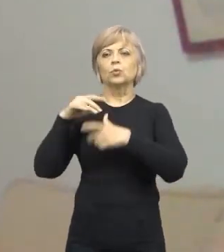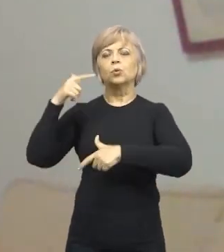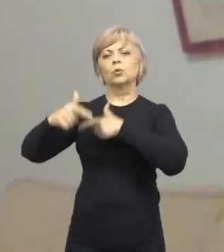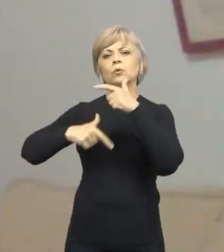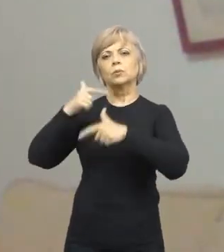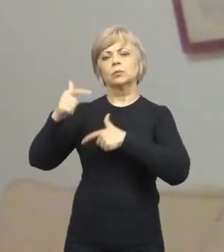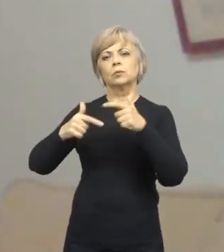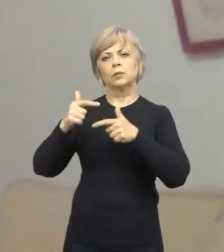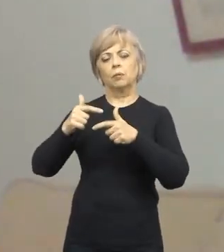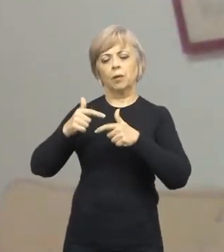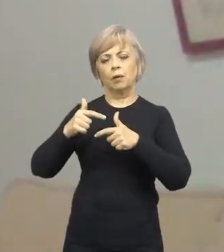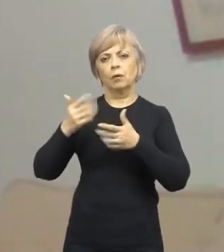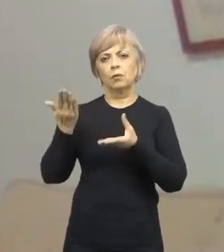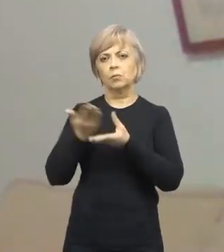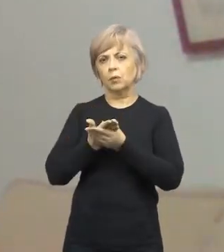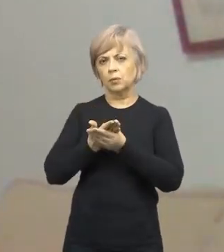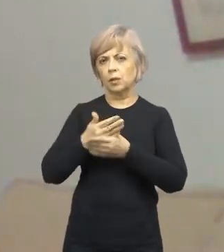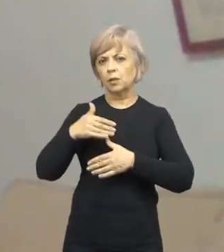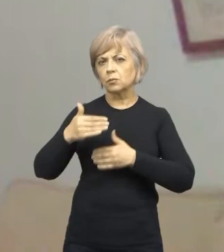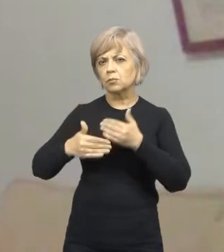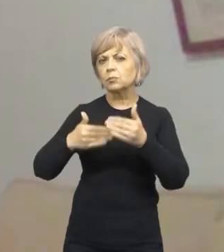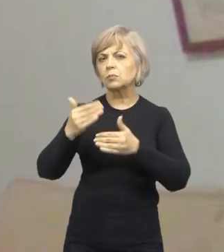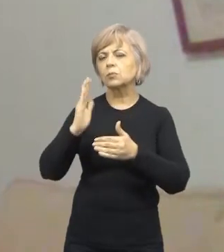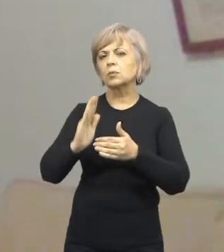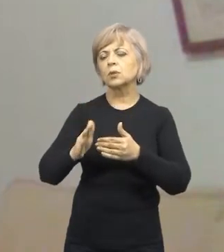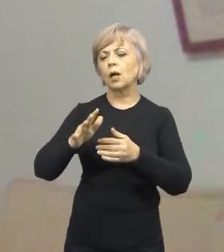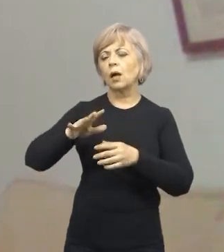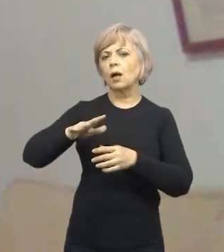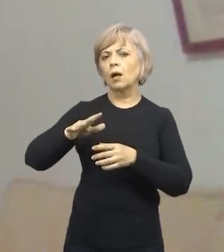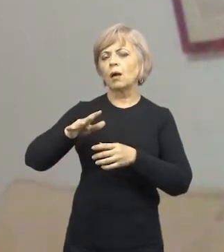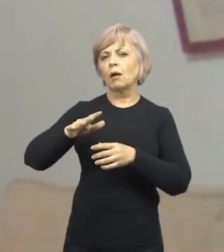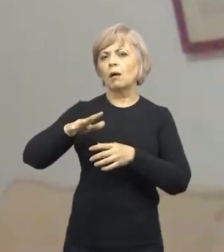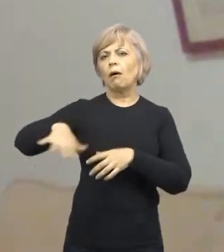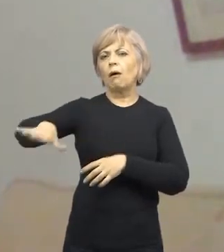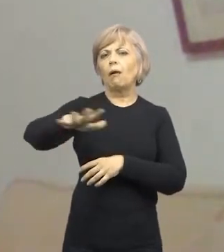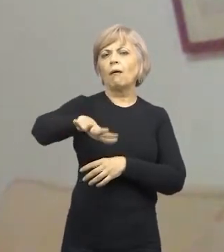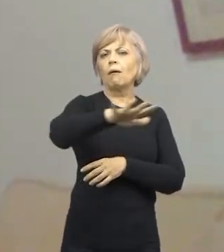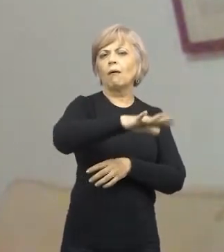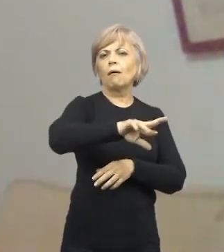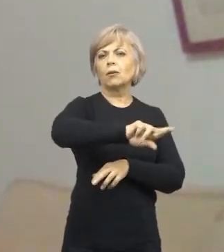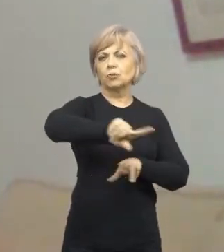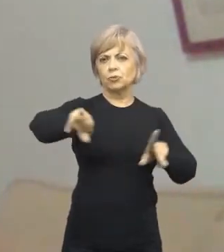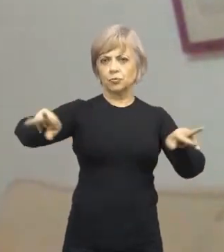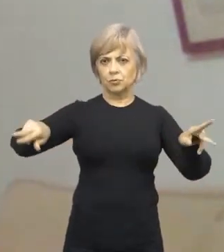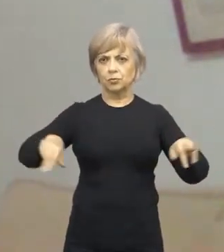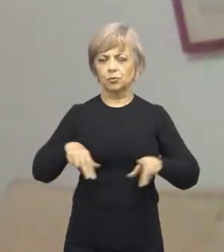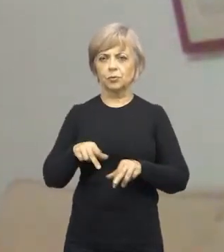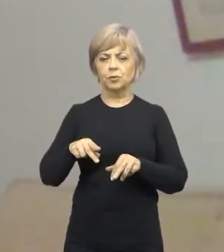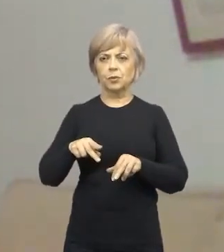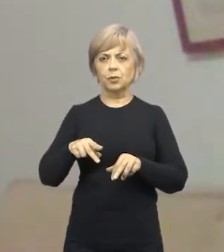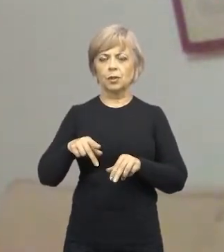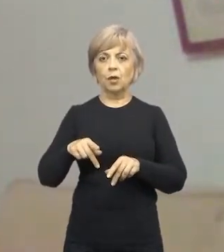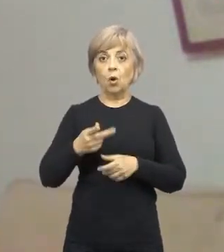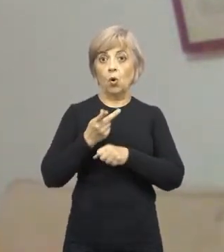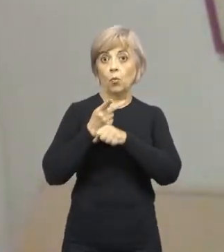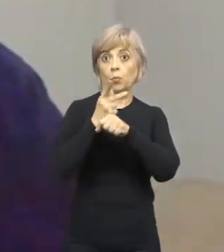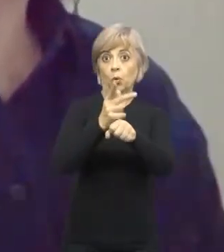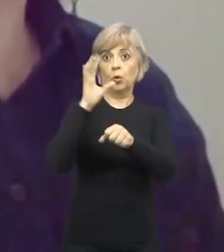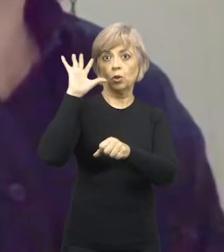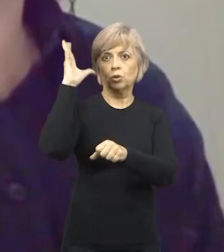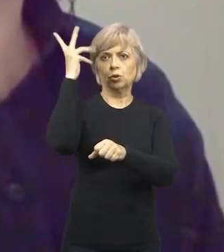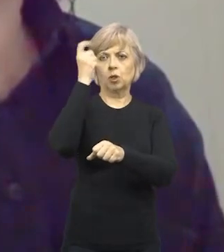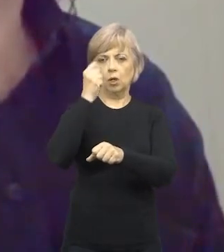ações em andamento nas diversas áreas. A Procuradoria, o Procurador-Geral,